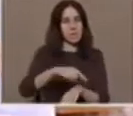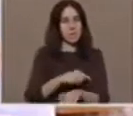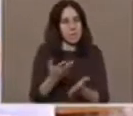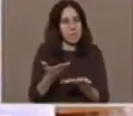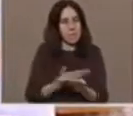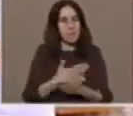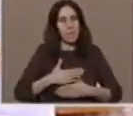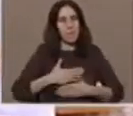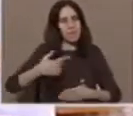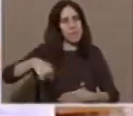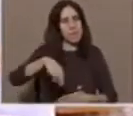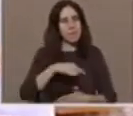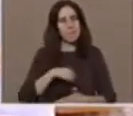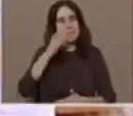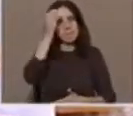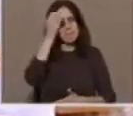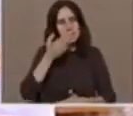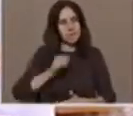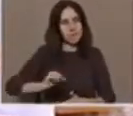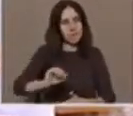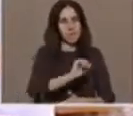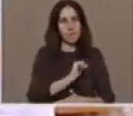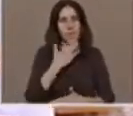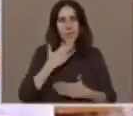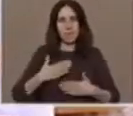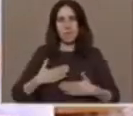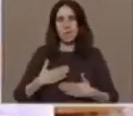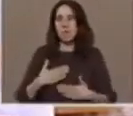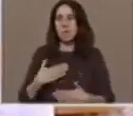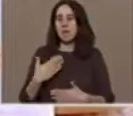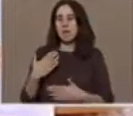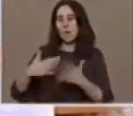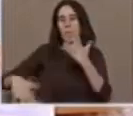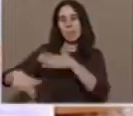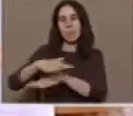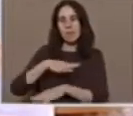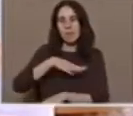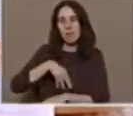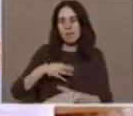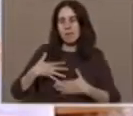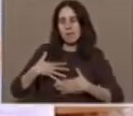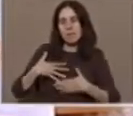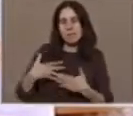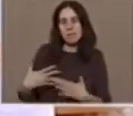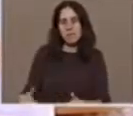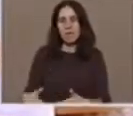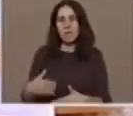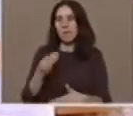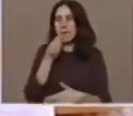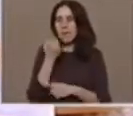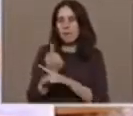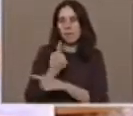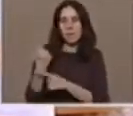nossa vontade, da nossa inteligência, para matar a fome de uma humanidade cansada à procura de alimento.